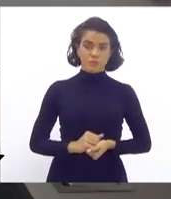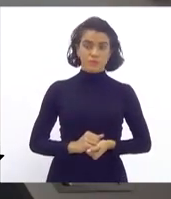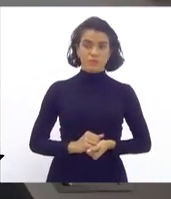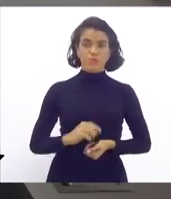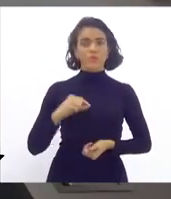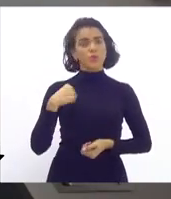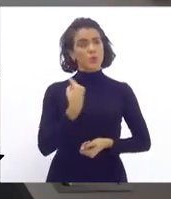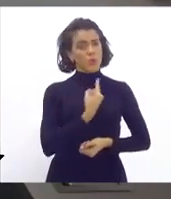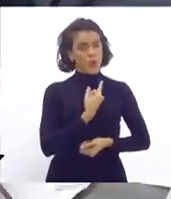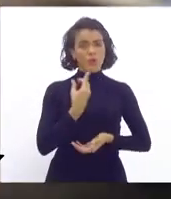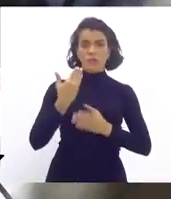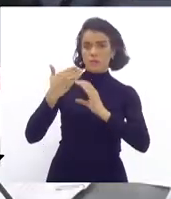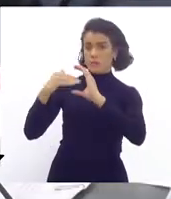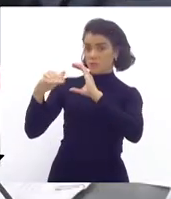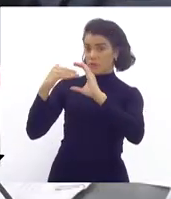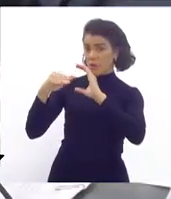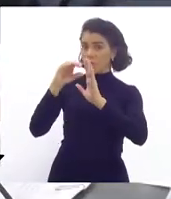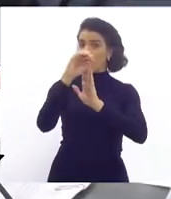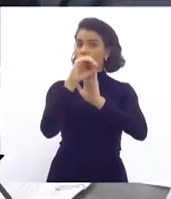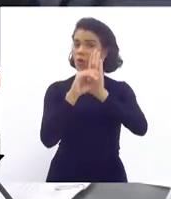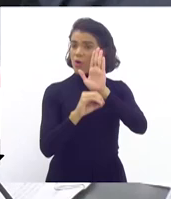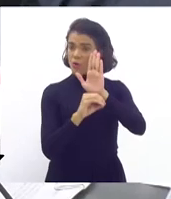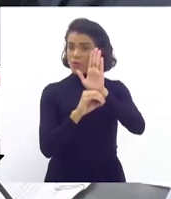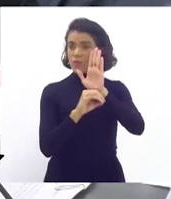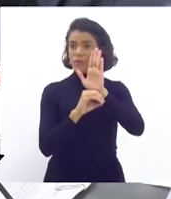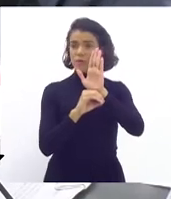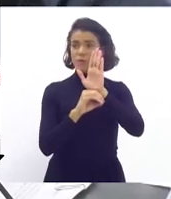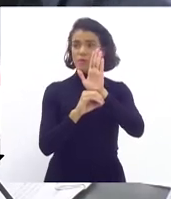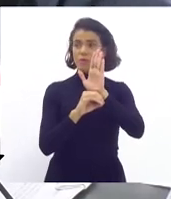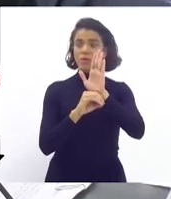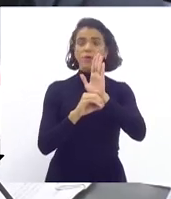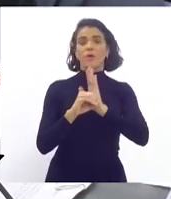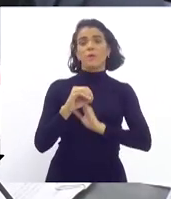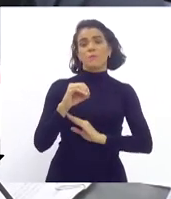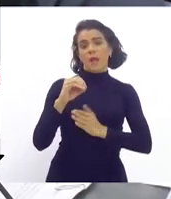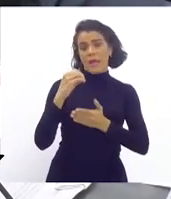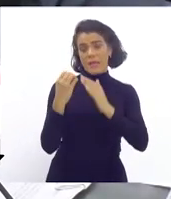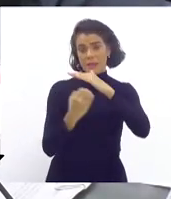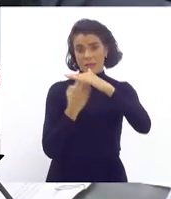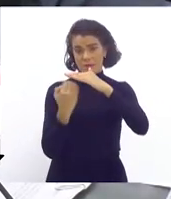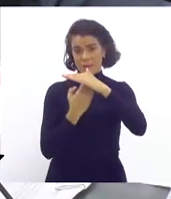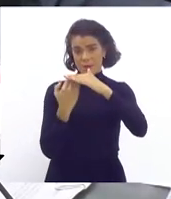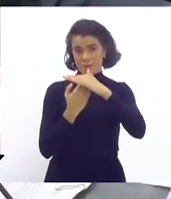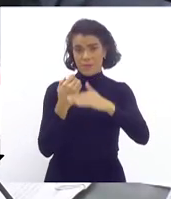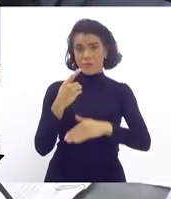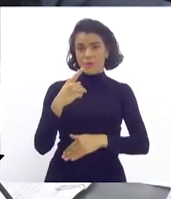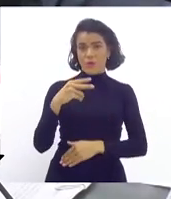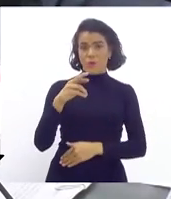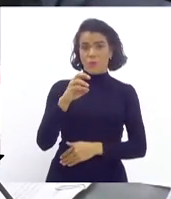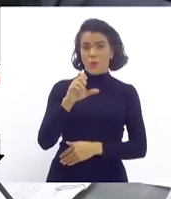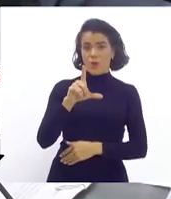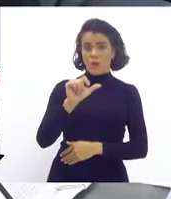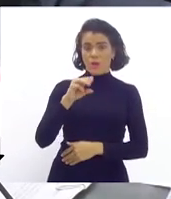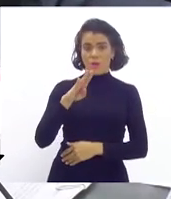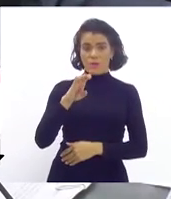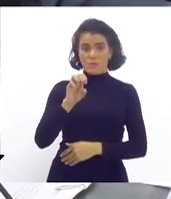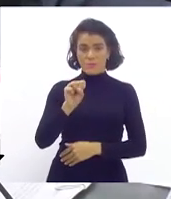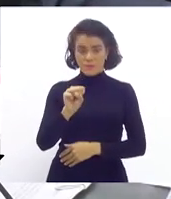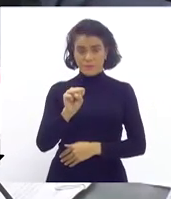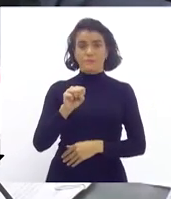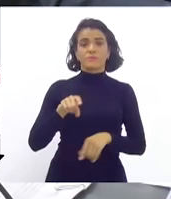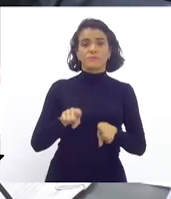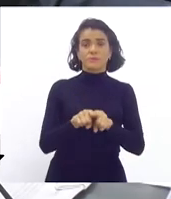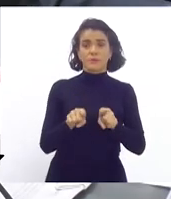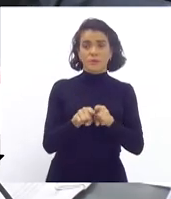nós enviamos os seguintes ofícios para a concessionária prolagos em 19/06 Cedae 14/06 águas do Brasil